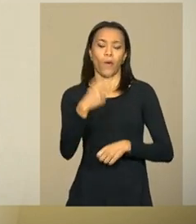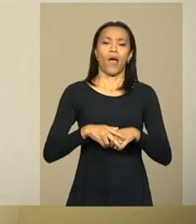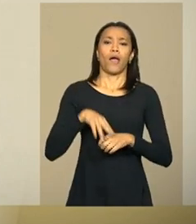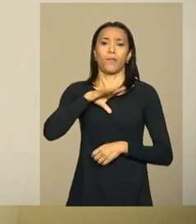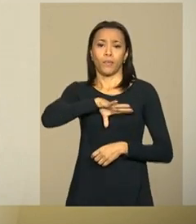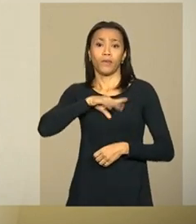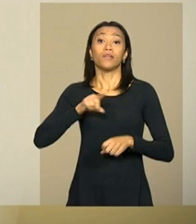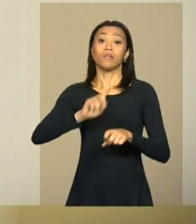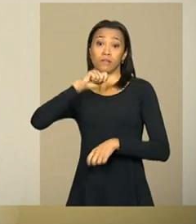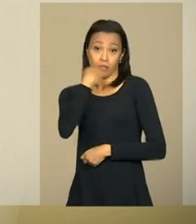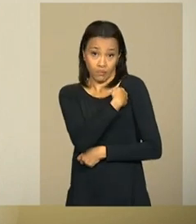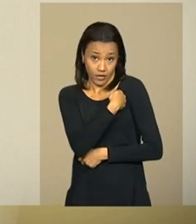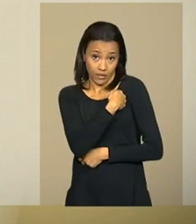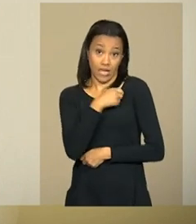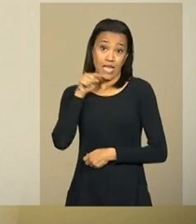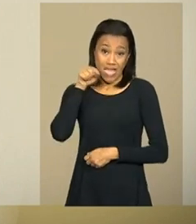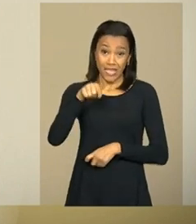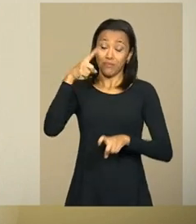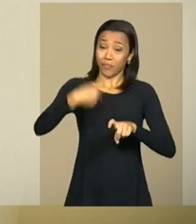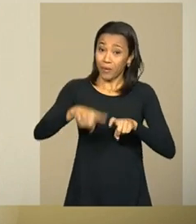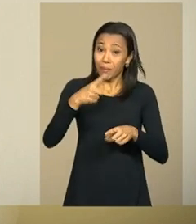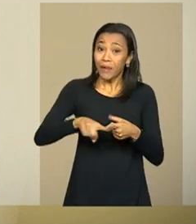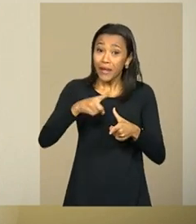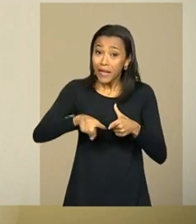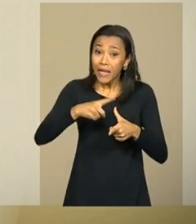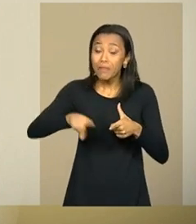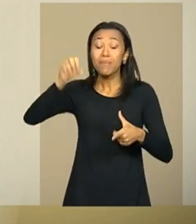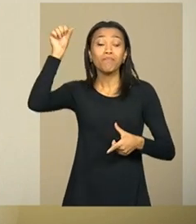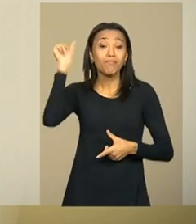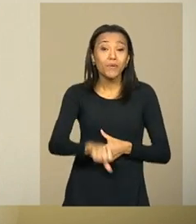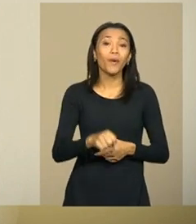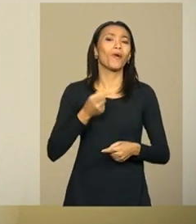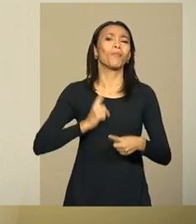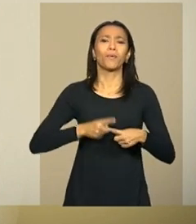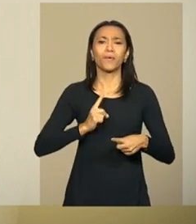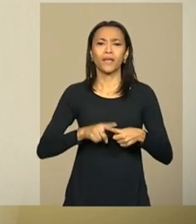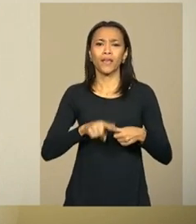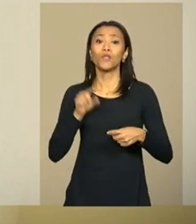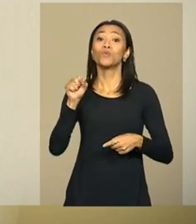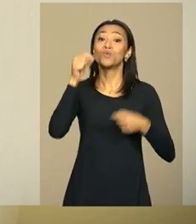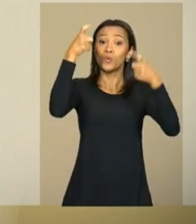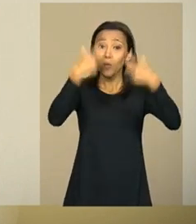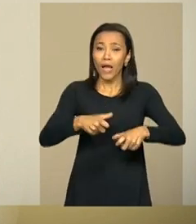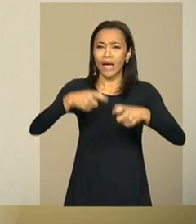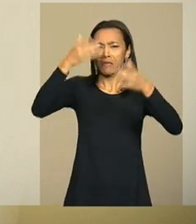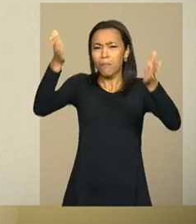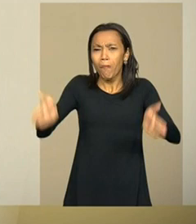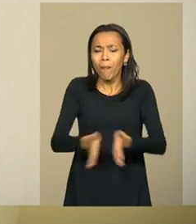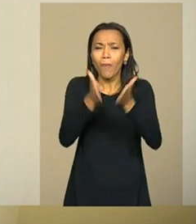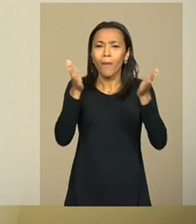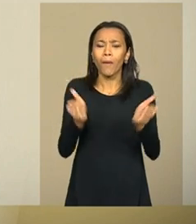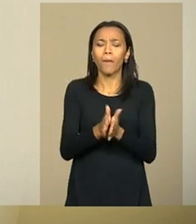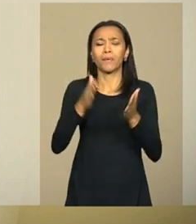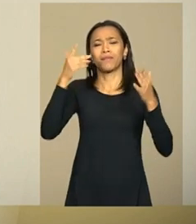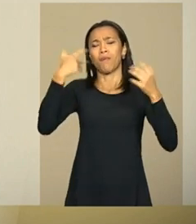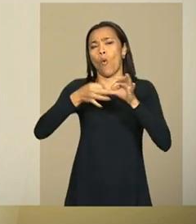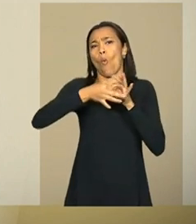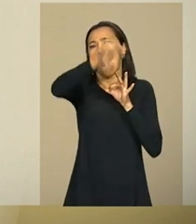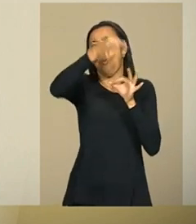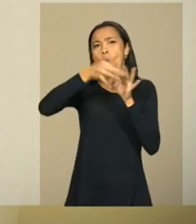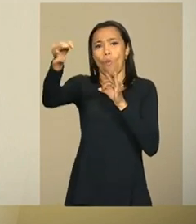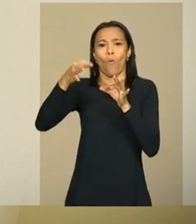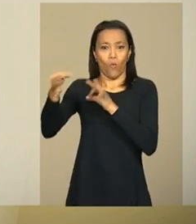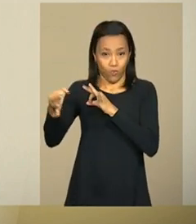e Espanha e esse problema se torna ainda mais grave nas regiões mais pobres e mais distantes do